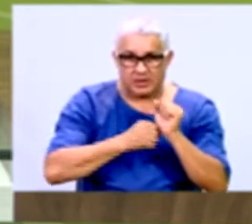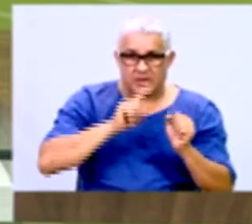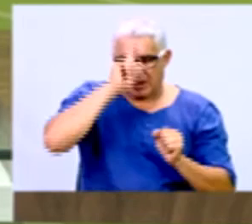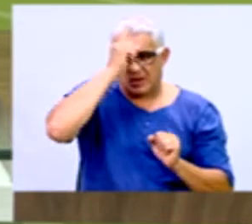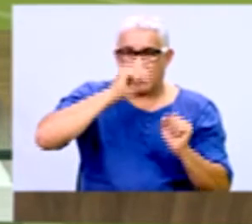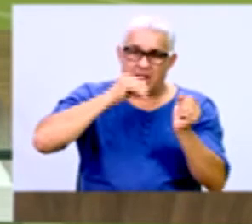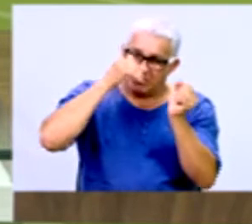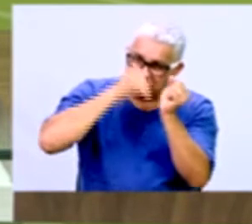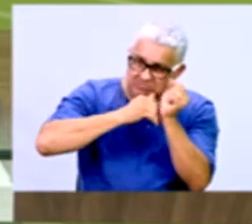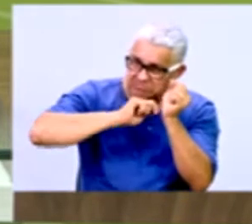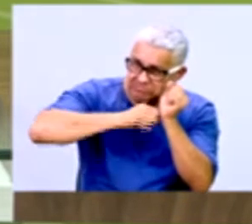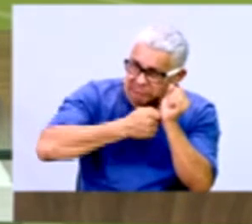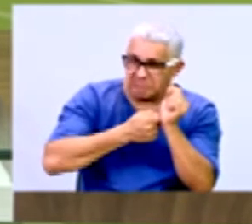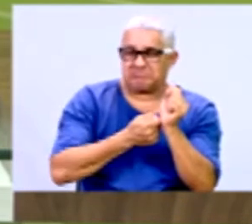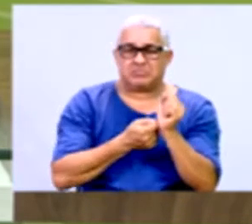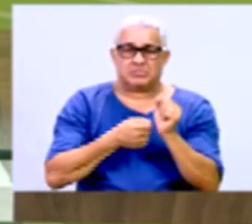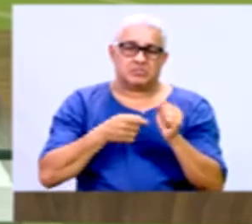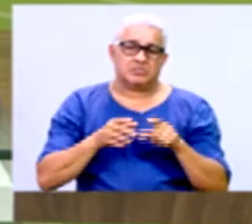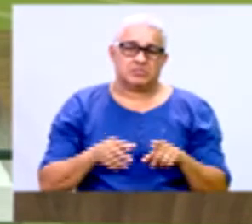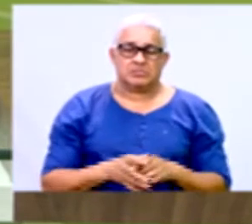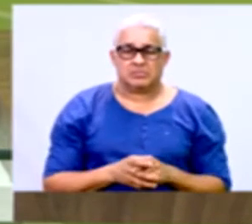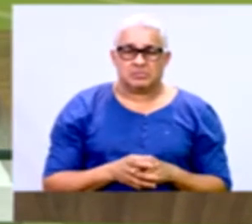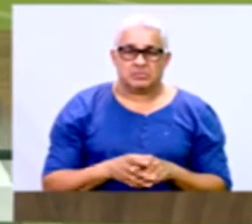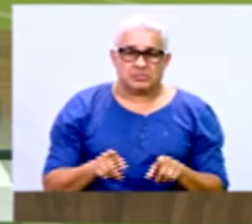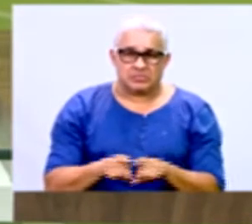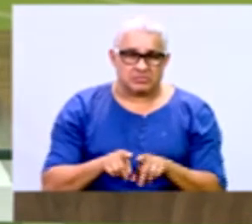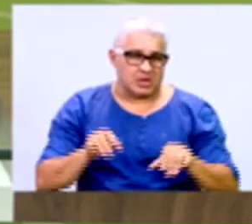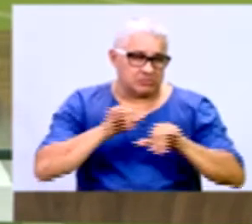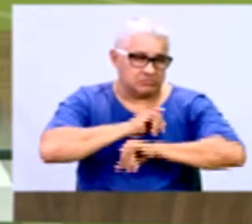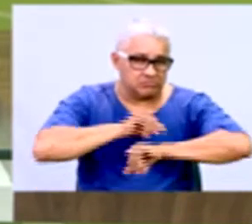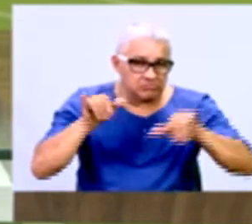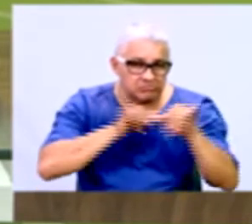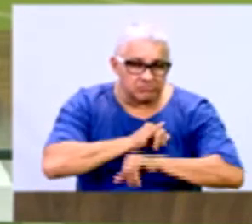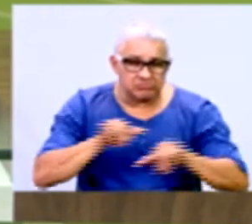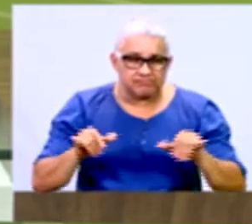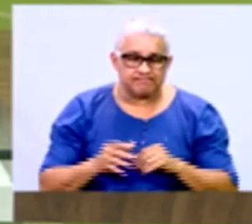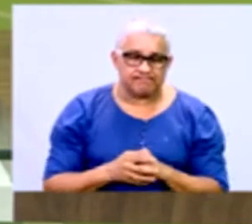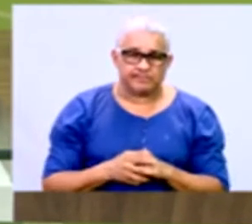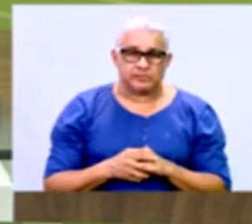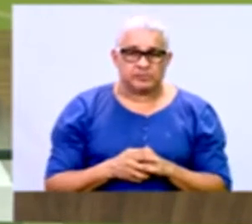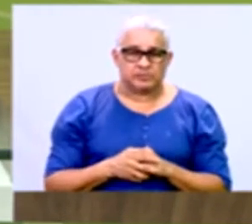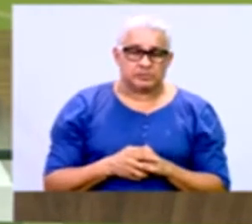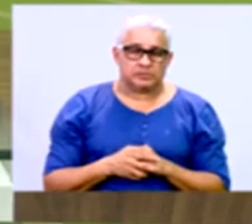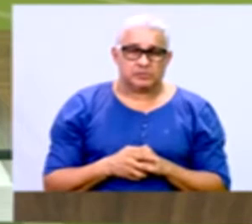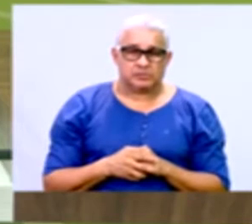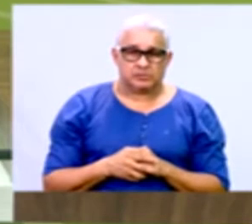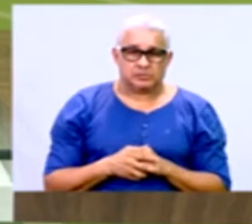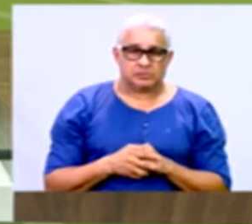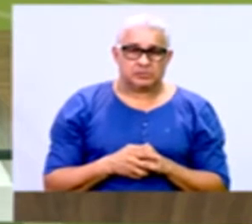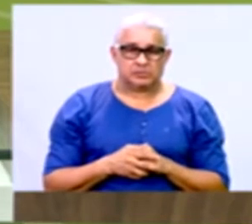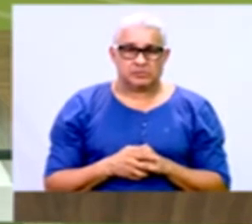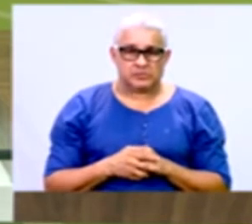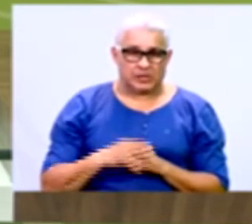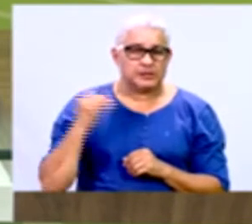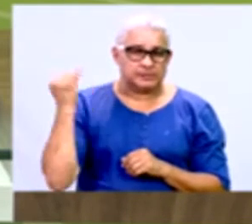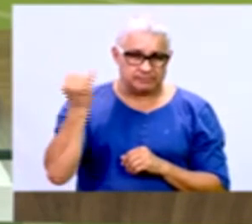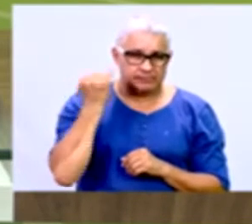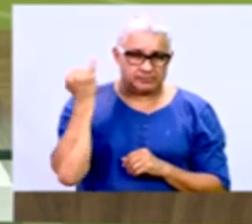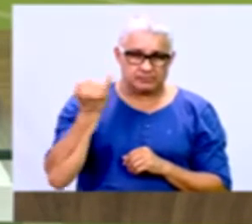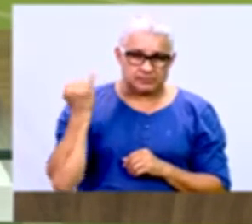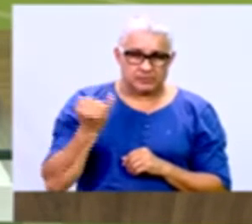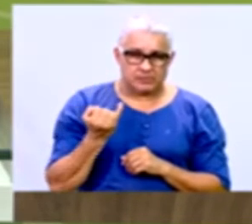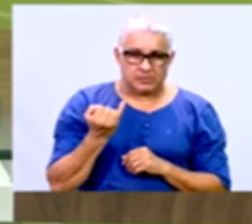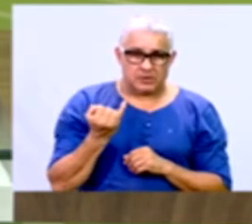senha, questões de informações que são de relevância apenas para